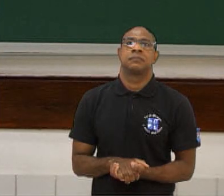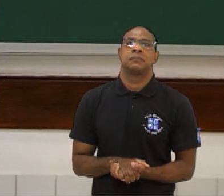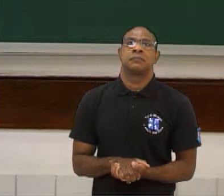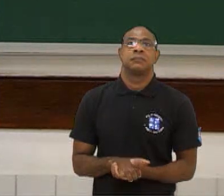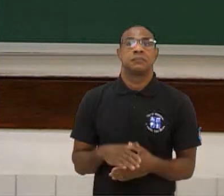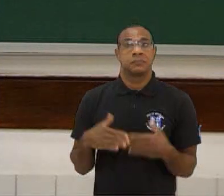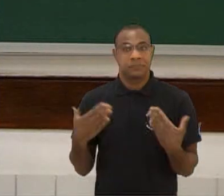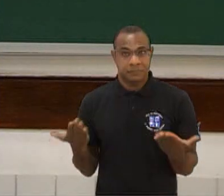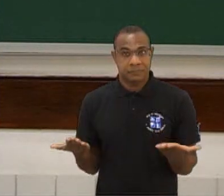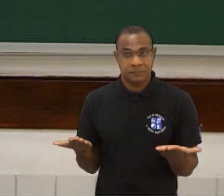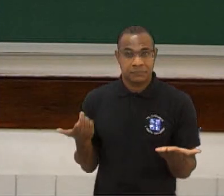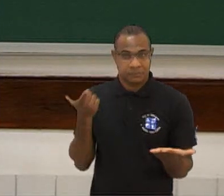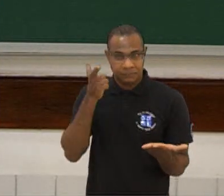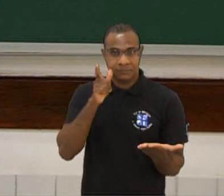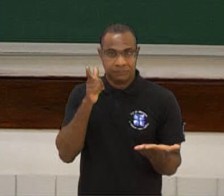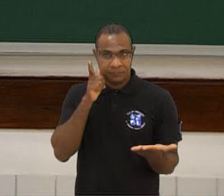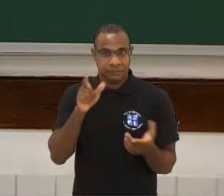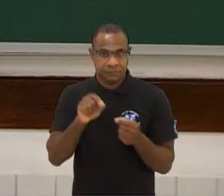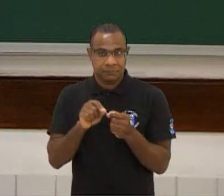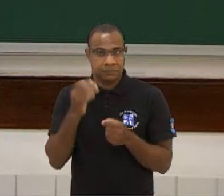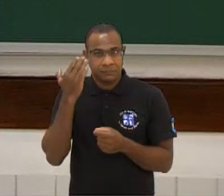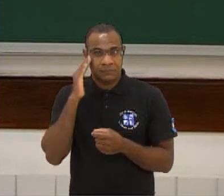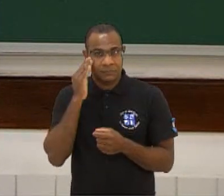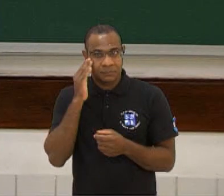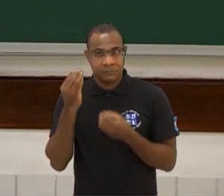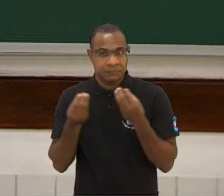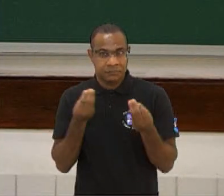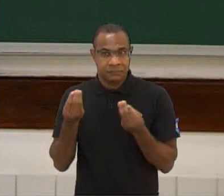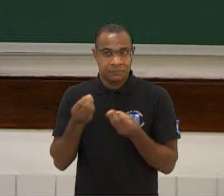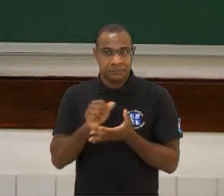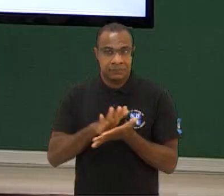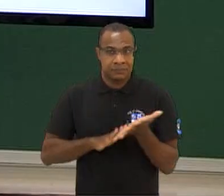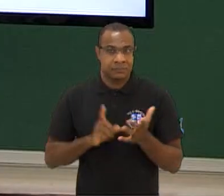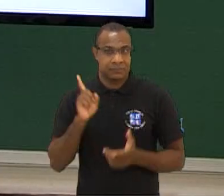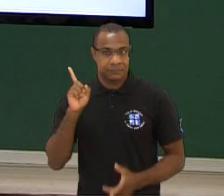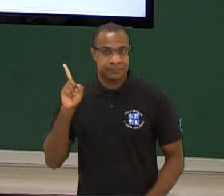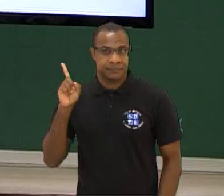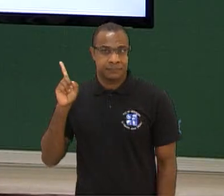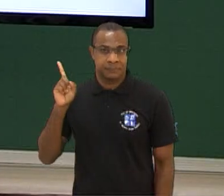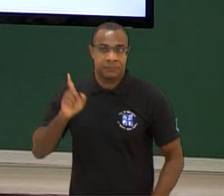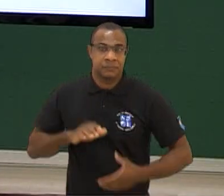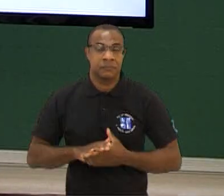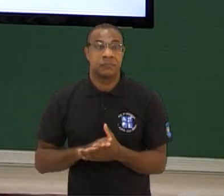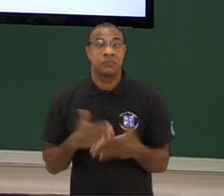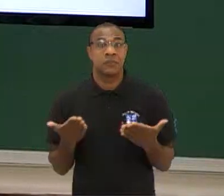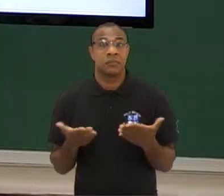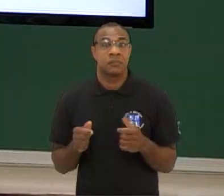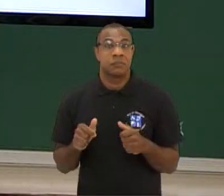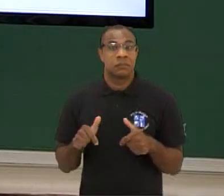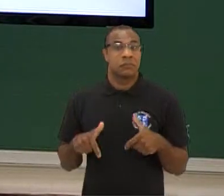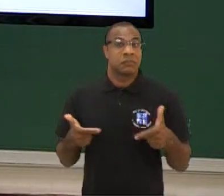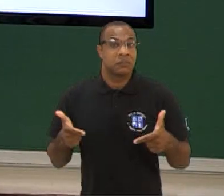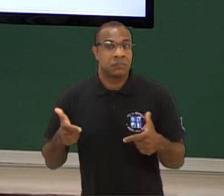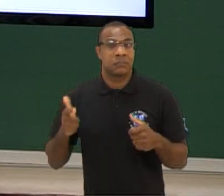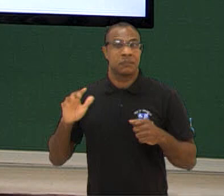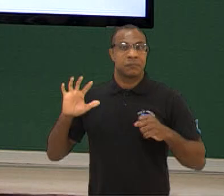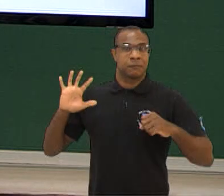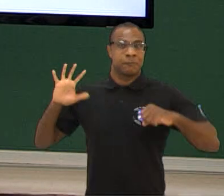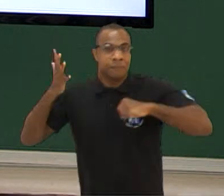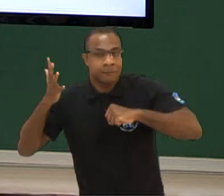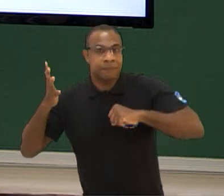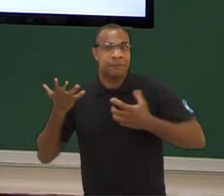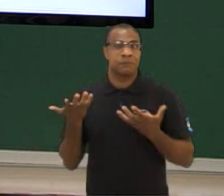E aí, pessoal, conseguiram? Já entenderam a manha do negócio aqui? Gente, ação e reação sempre atuam em